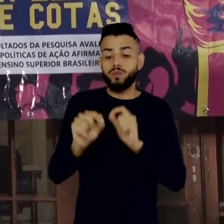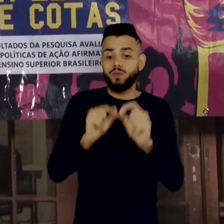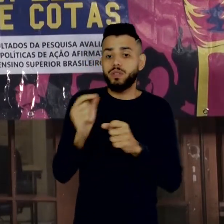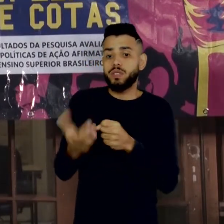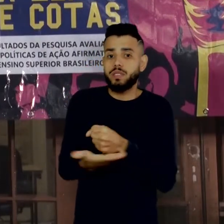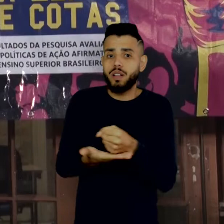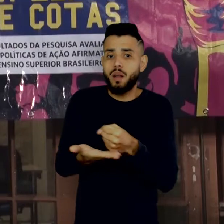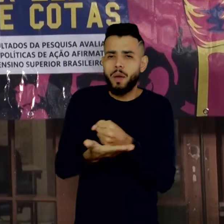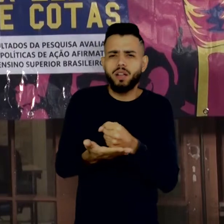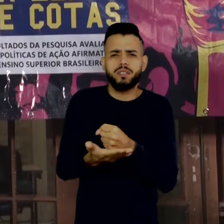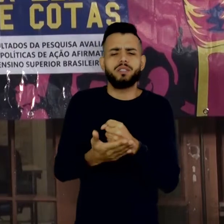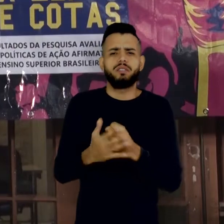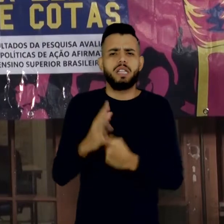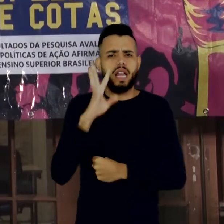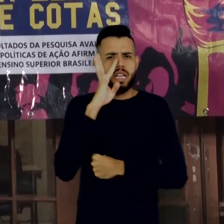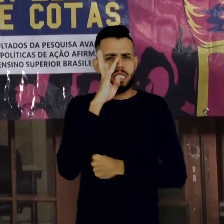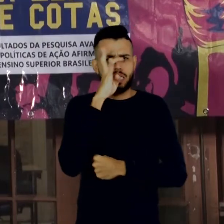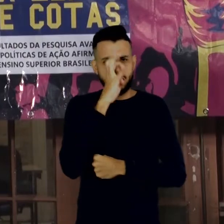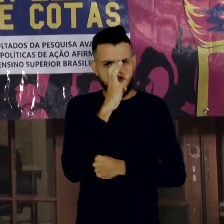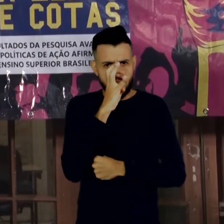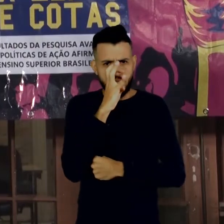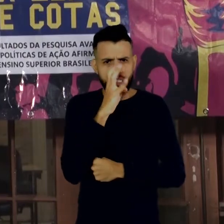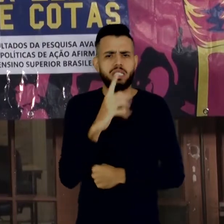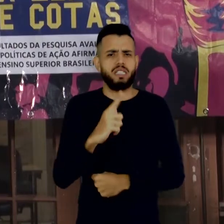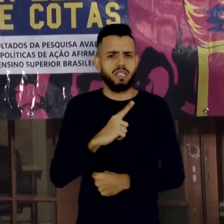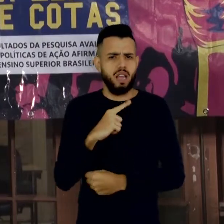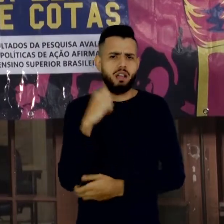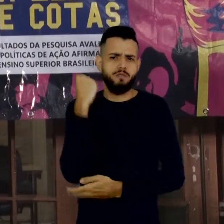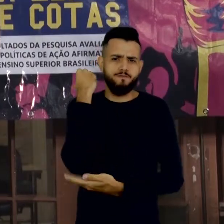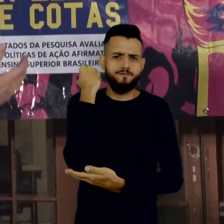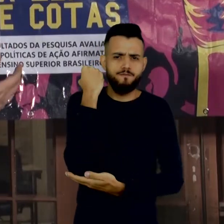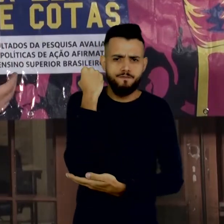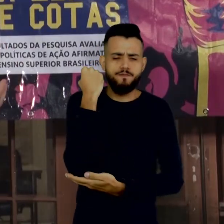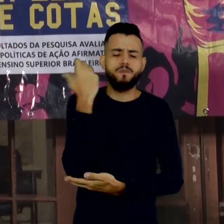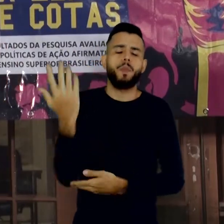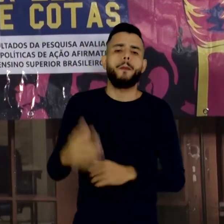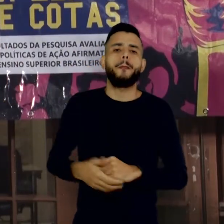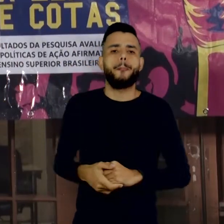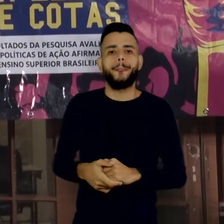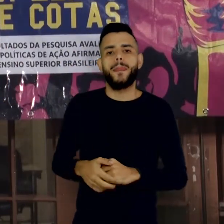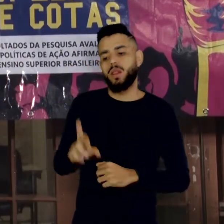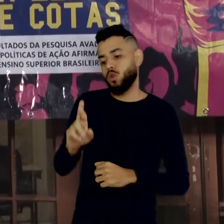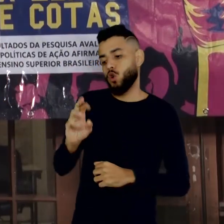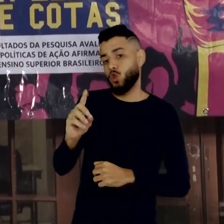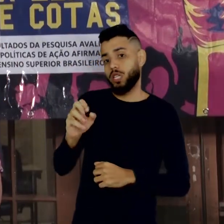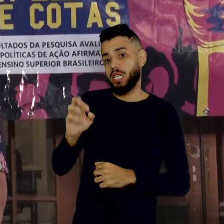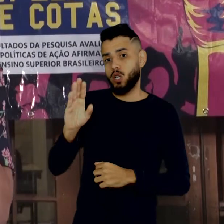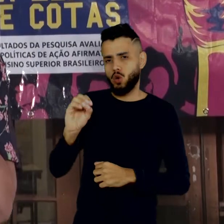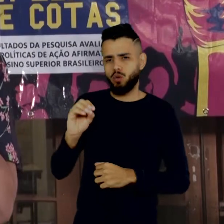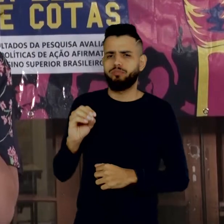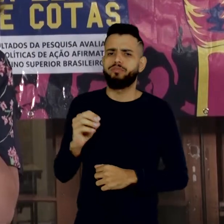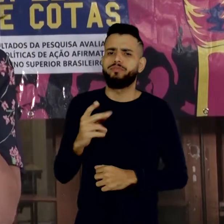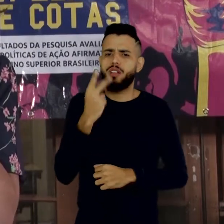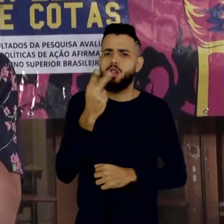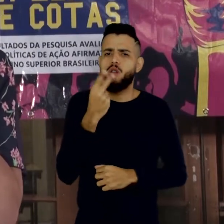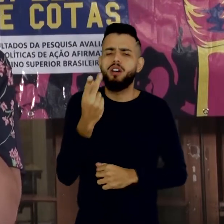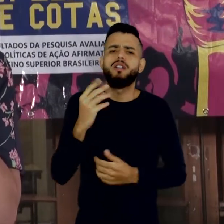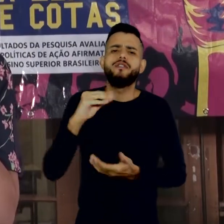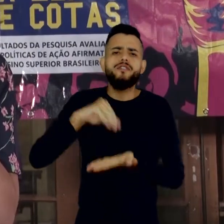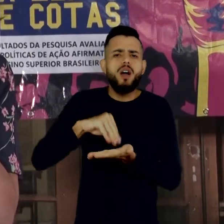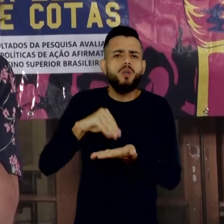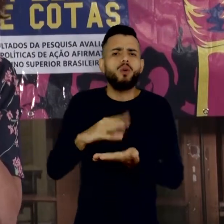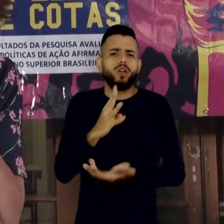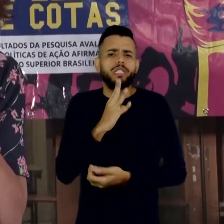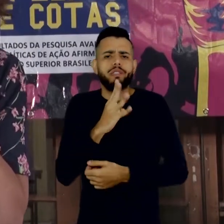base de toda essa resistência, né, de todo esse não... o Rodrigo também trouxe isso, né, o desconhecimento